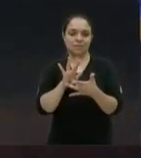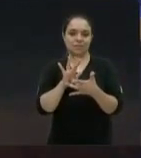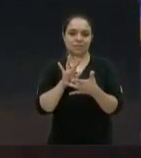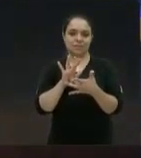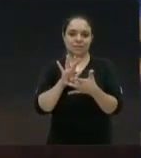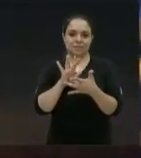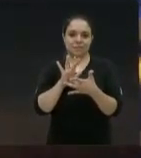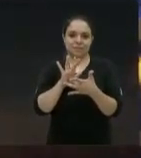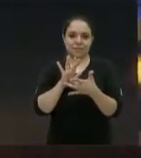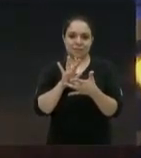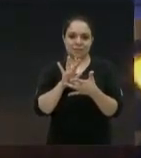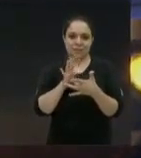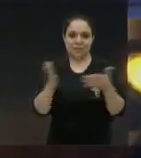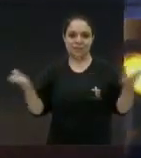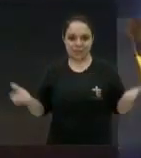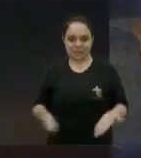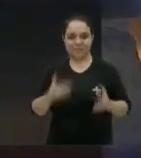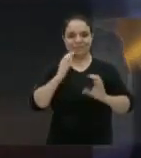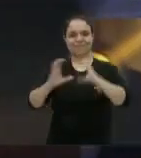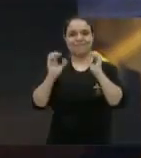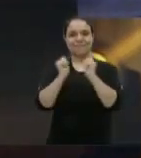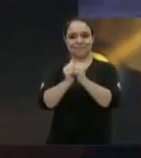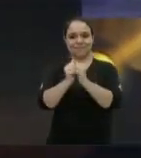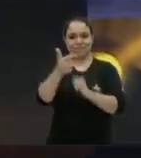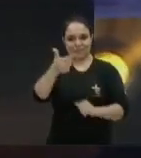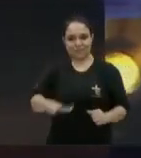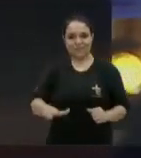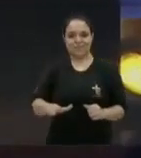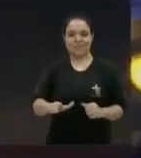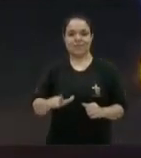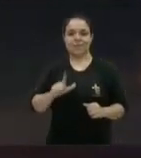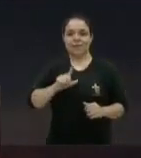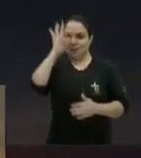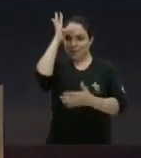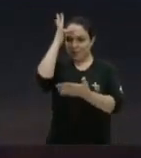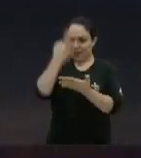Vamos finalizar cantando mais uma vez? Junto? Com